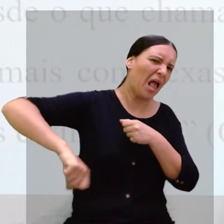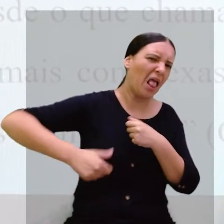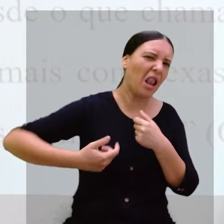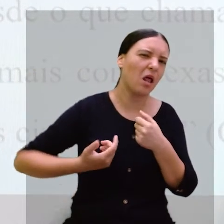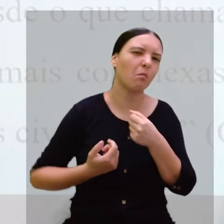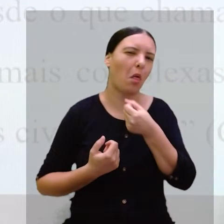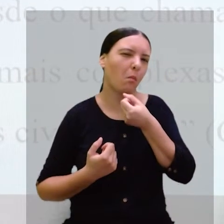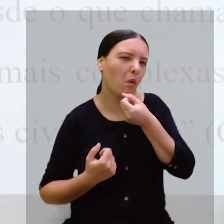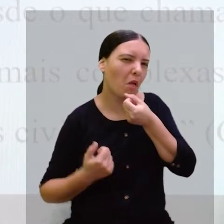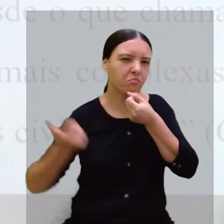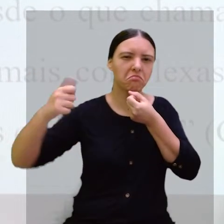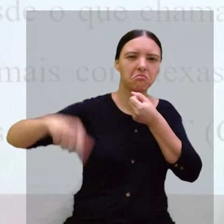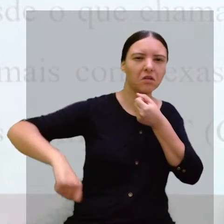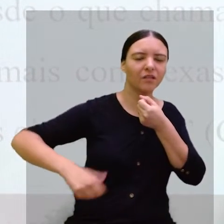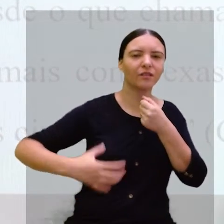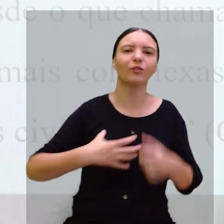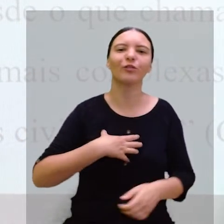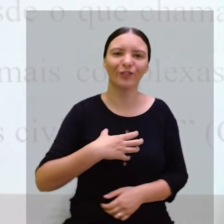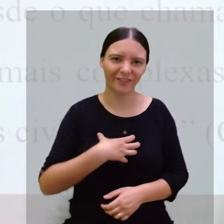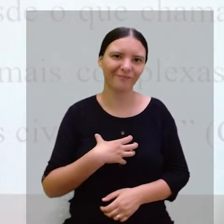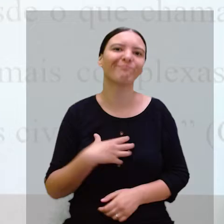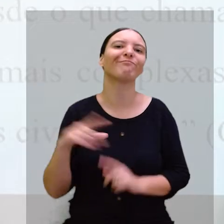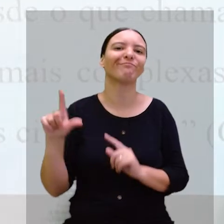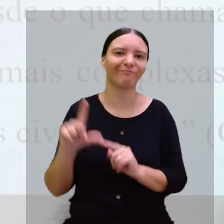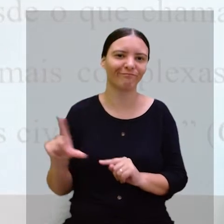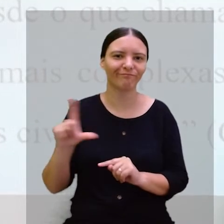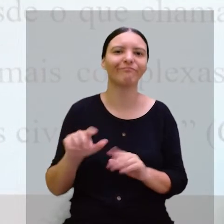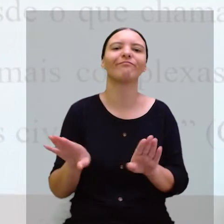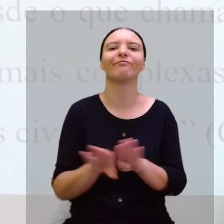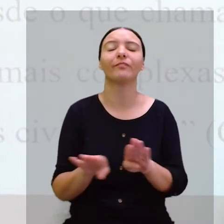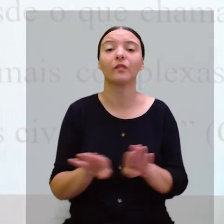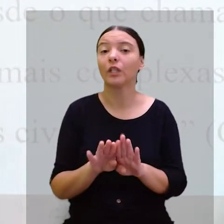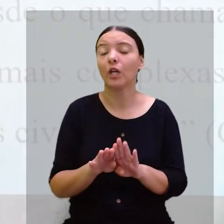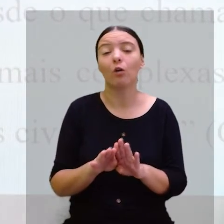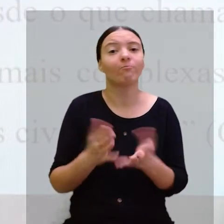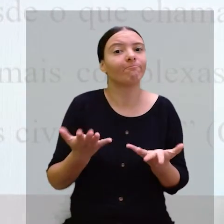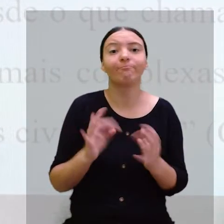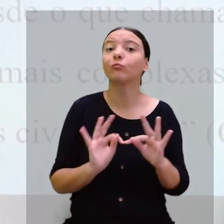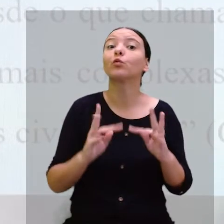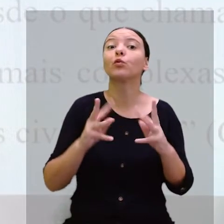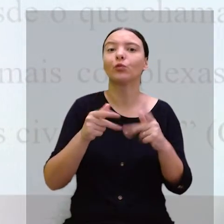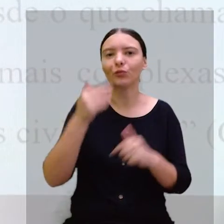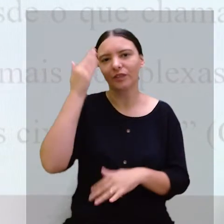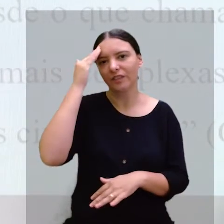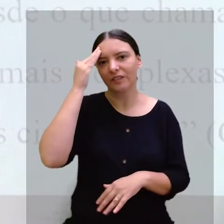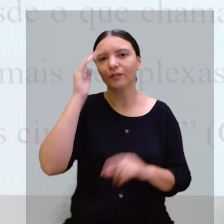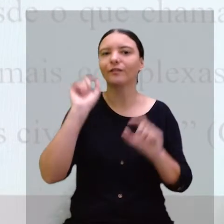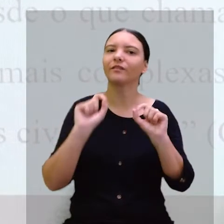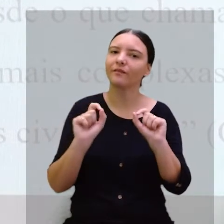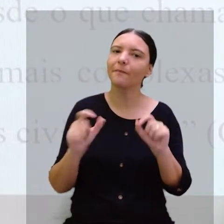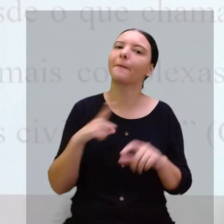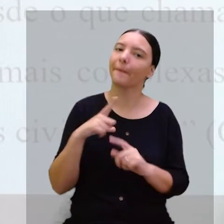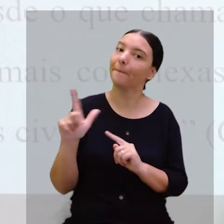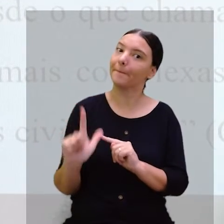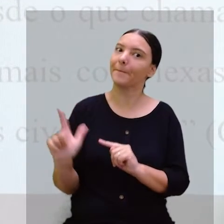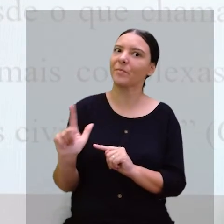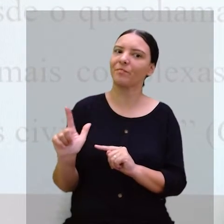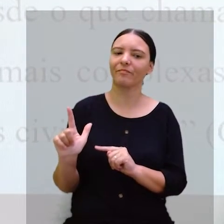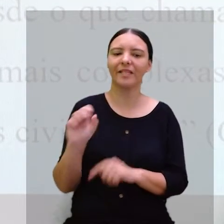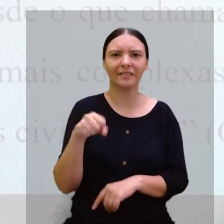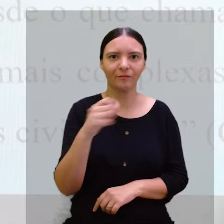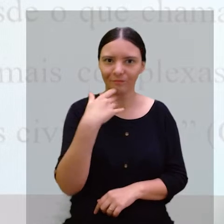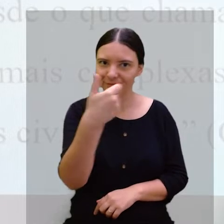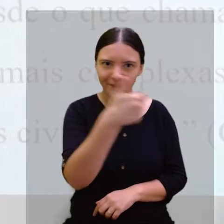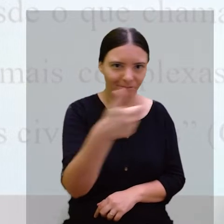uma dimensão ficcional sendo tramada ali, não é? Então, todas essas produções eu estou entendendo em alguma medida como literárias. Tudo